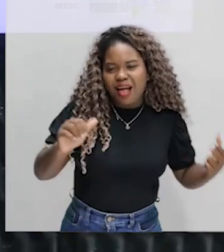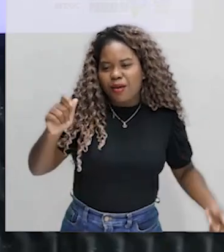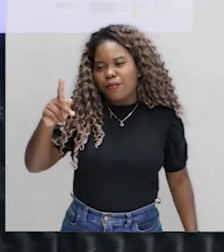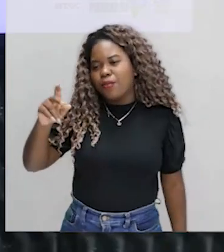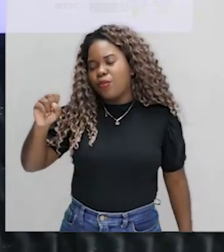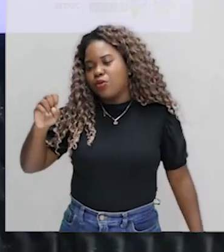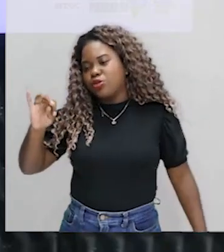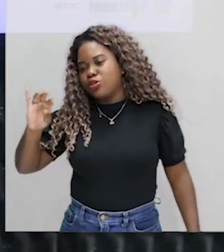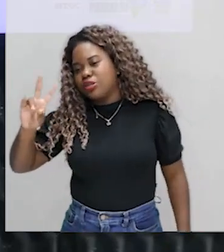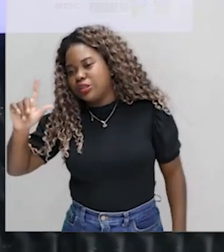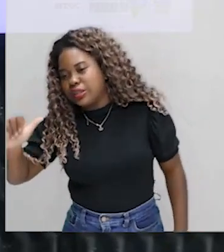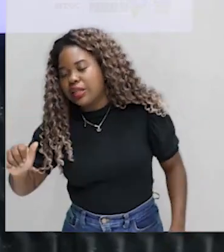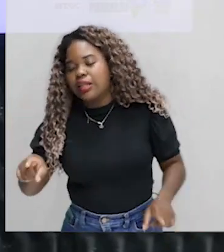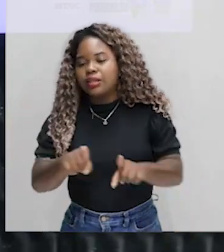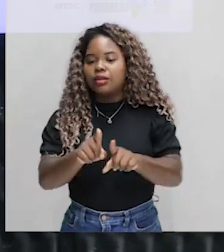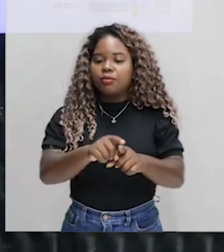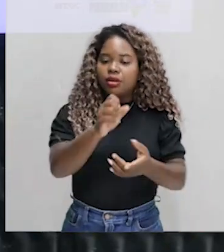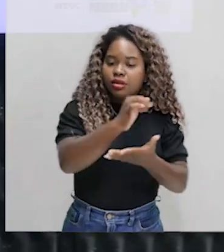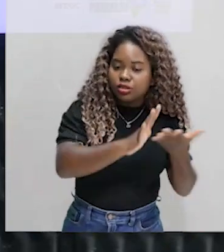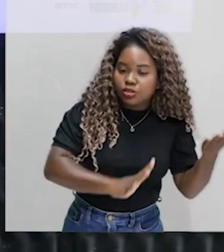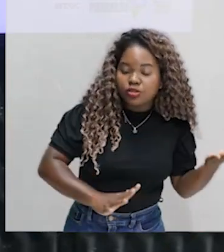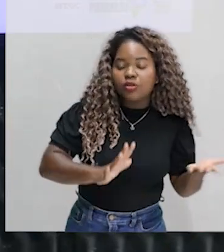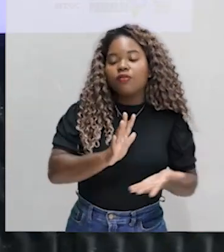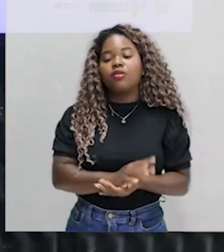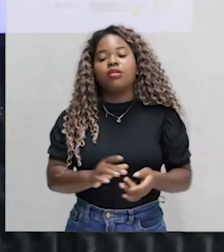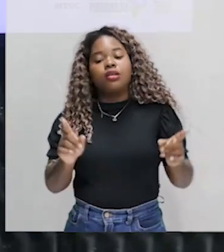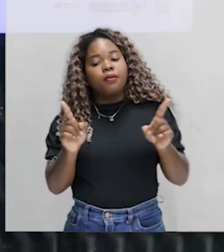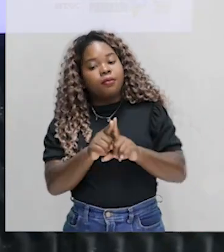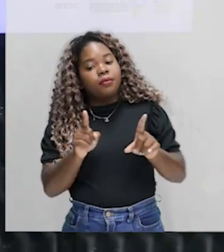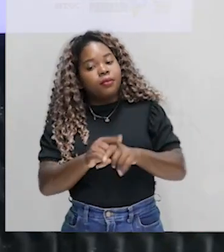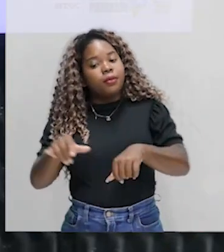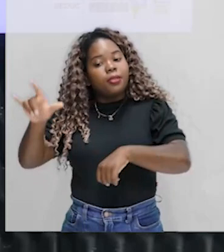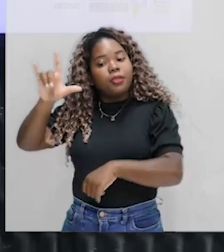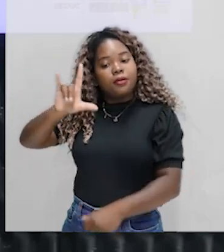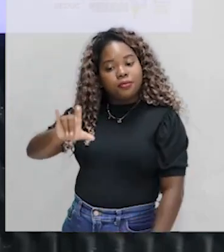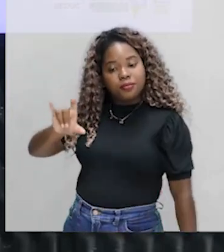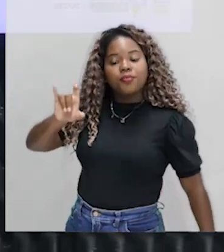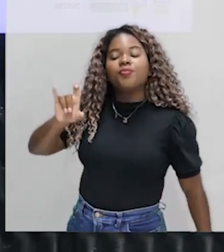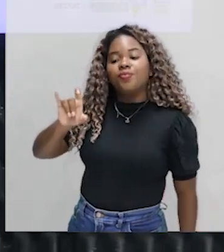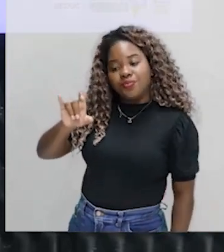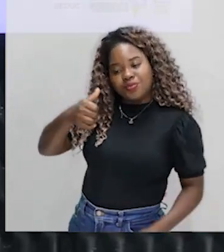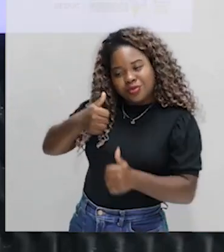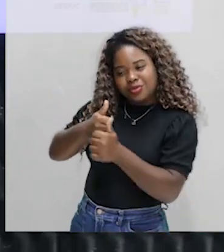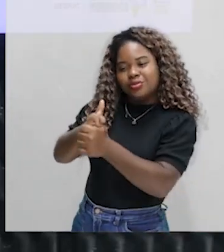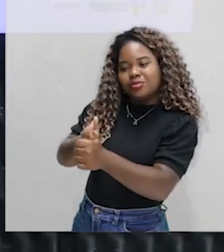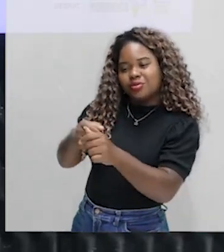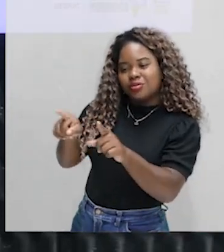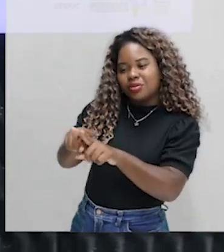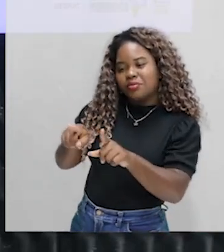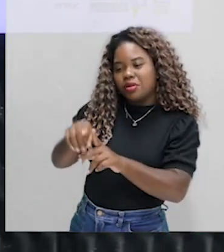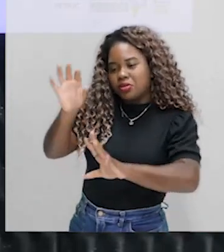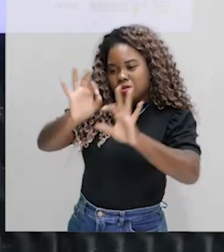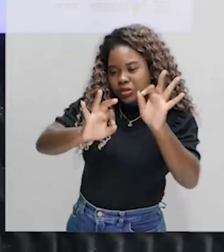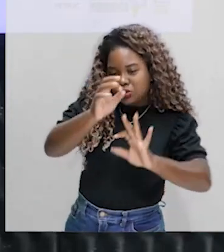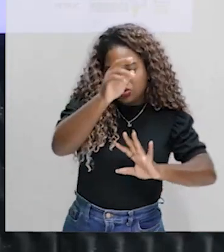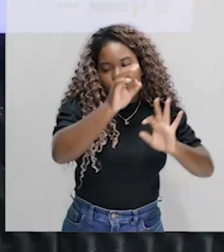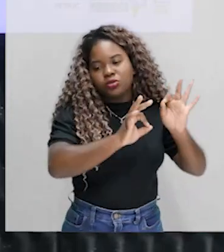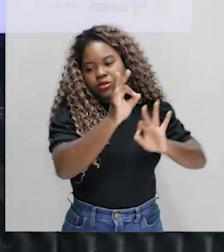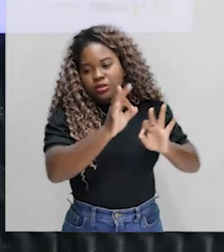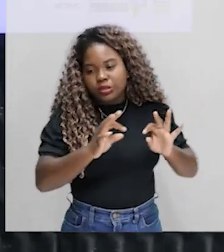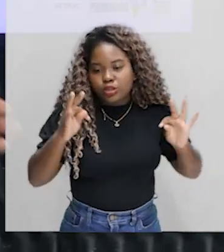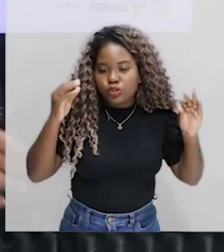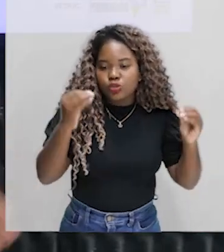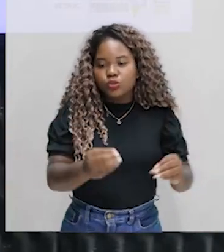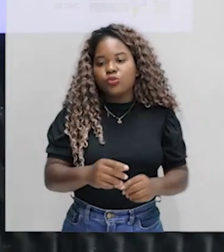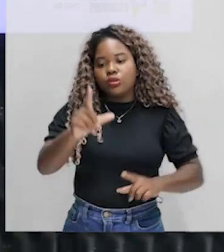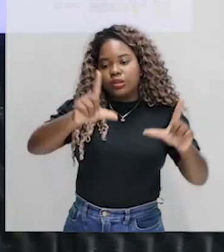atividades, tira dúvidas, né? E também lá no Instagram. No Instagram você acompanha a nossa programação toda da TV